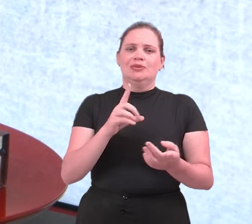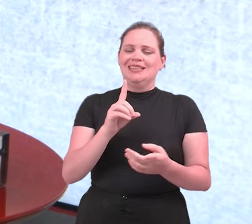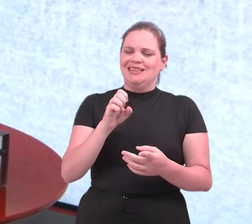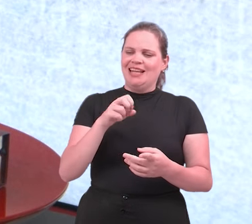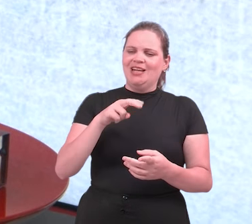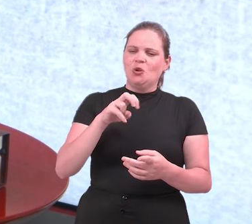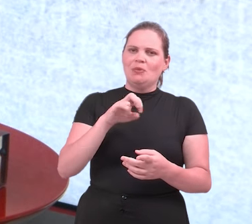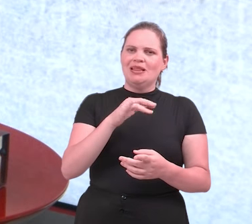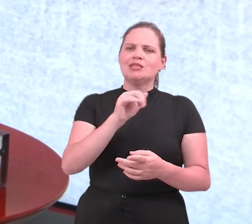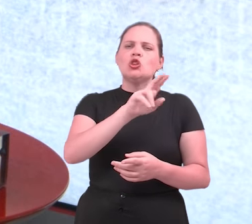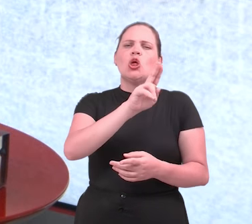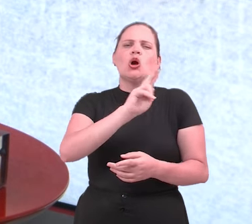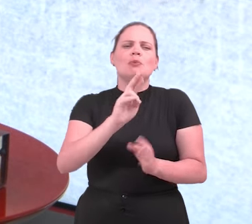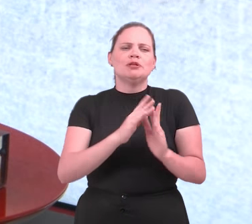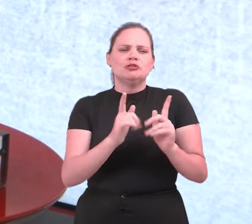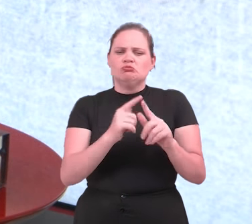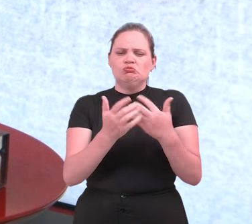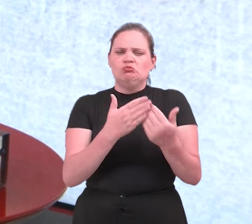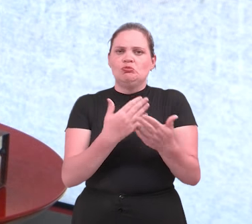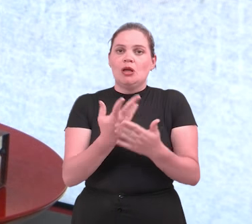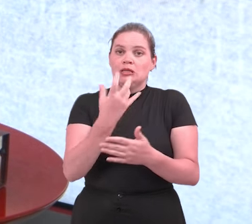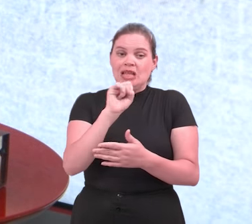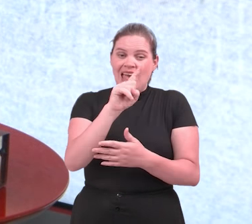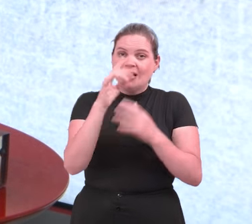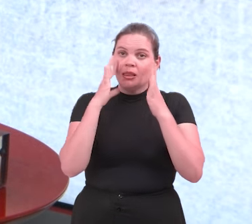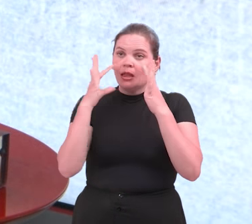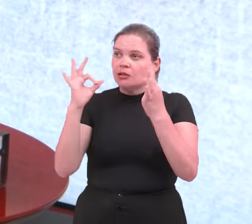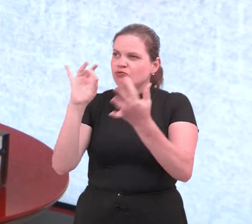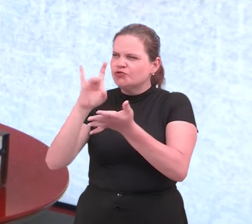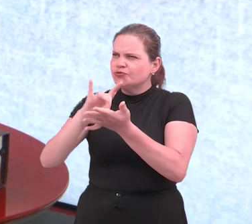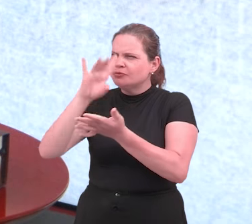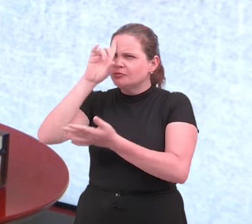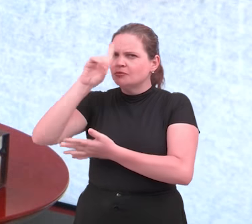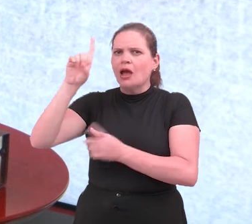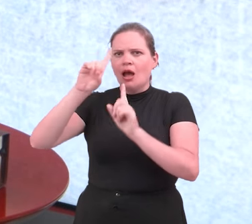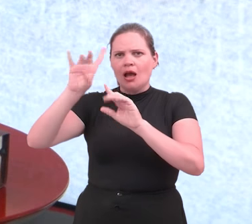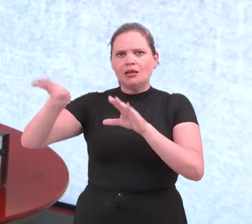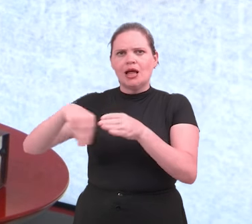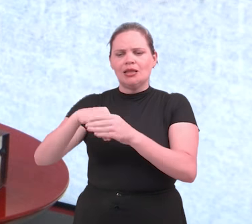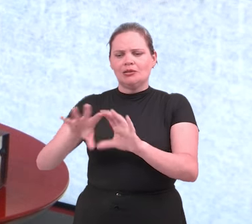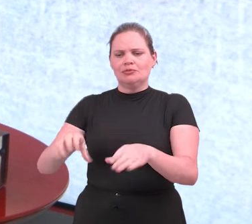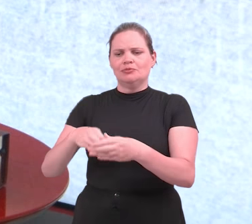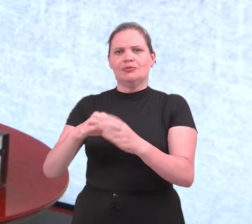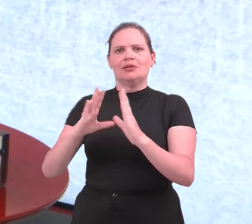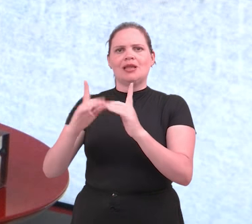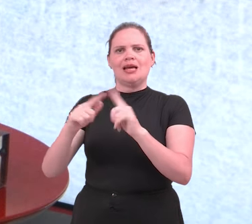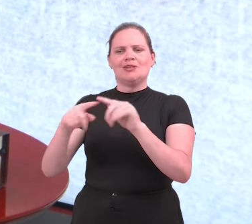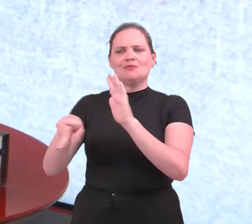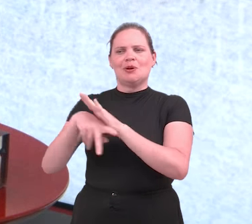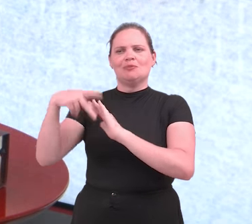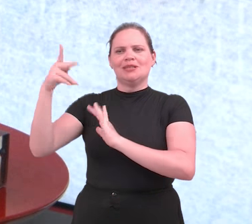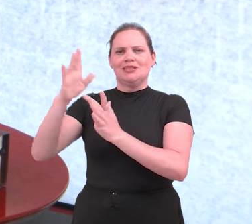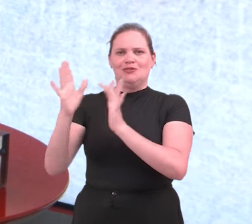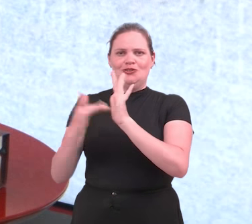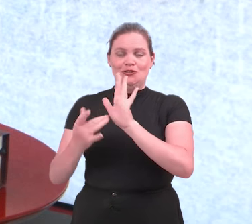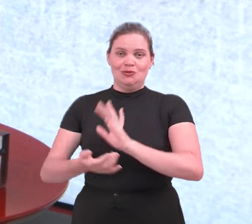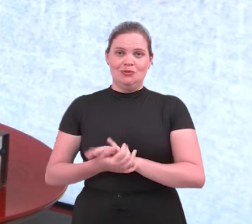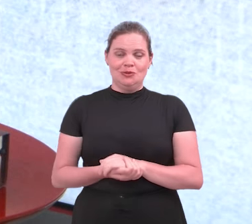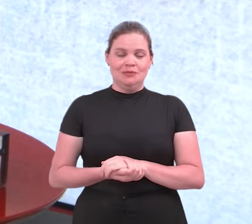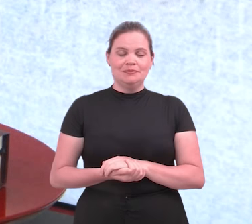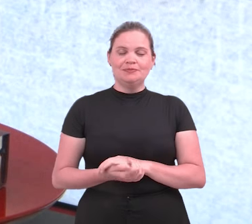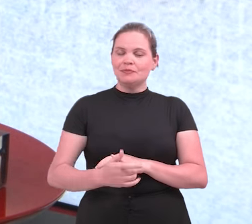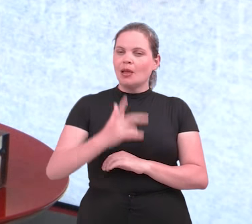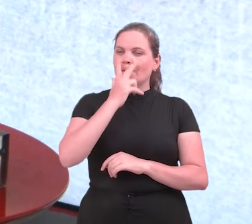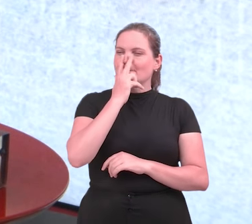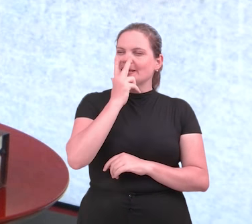que pertençam, esses fazem parte dessa uma só igreja de Jesus. É como se pudéssemos